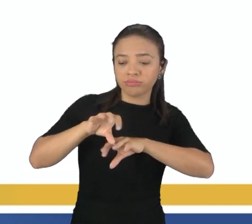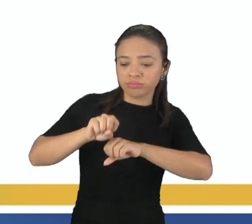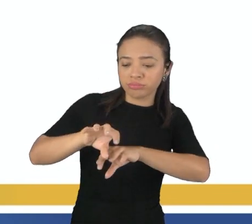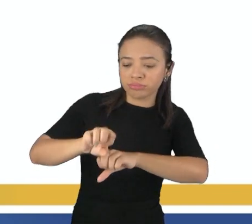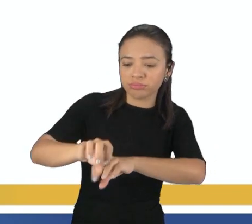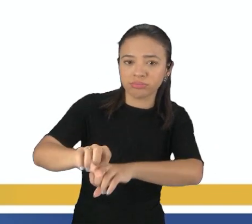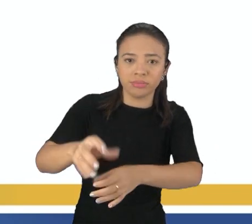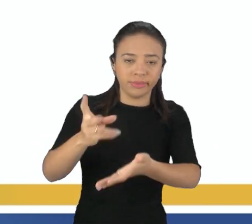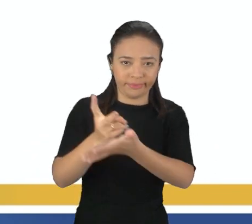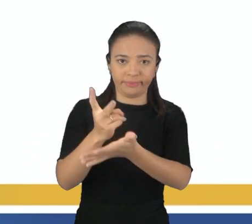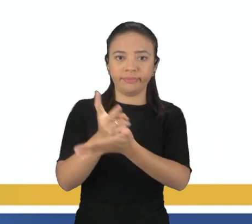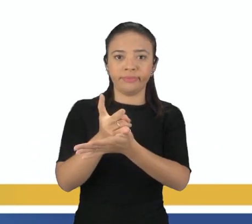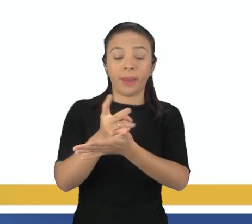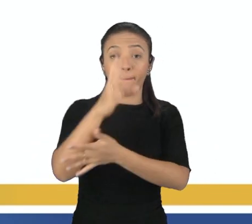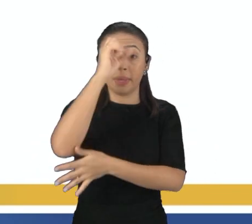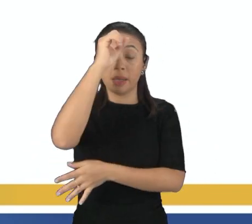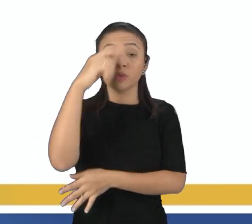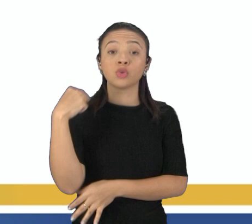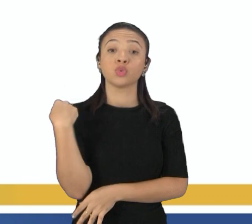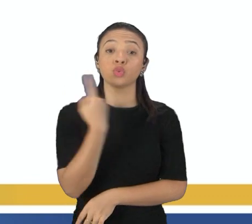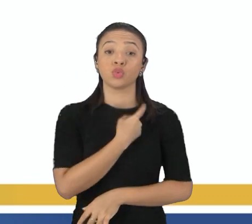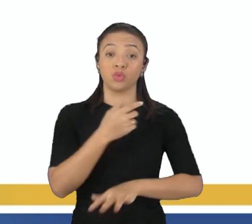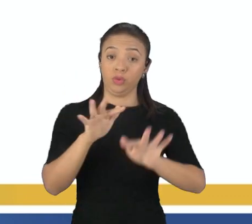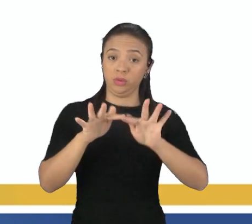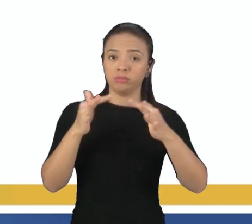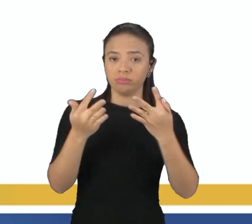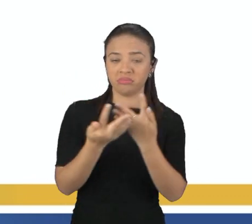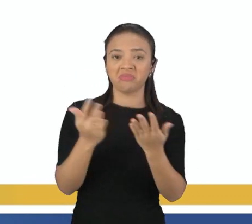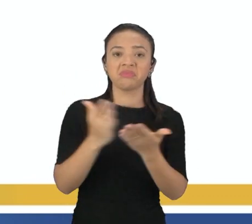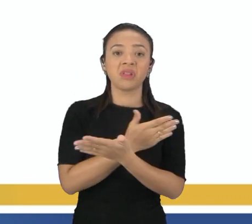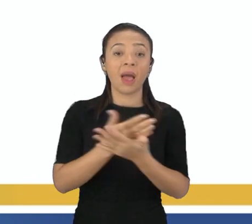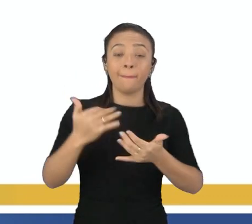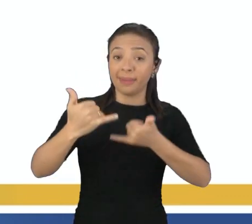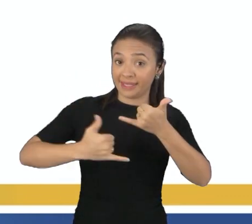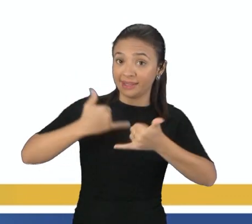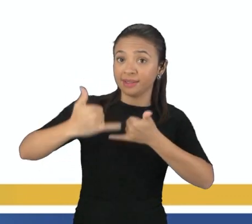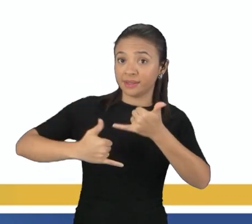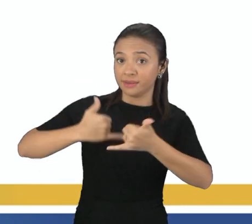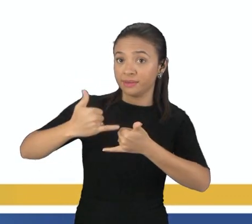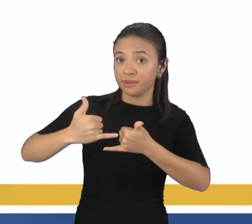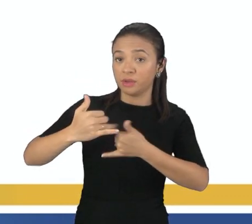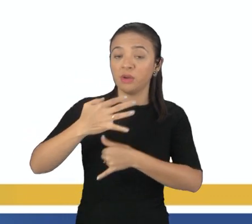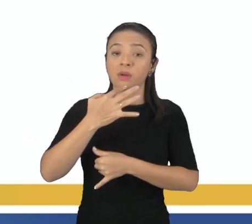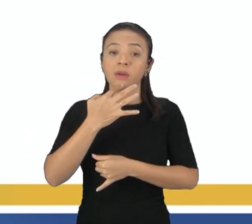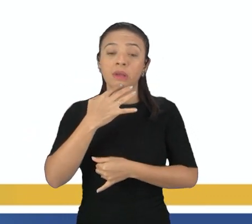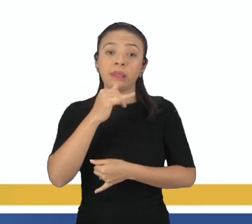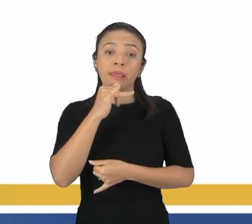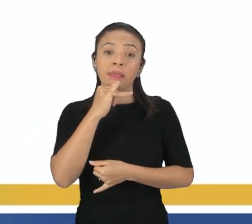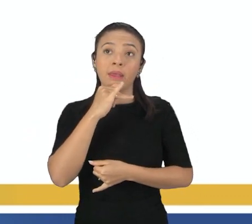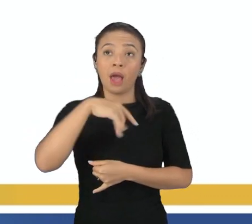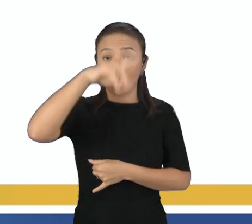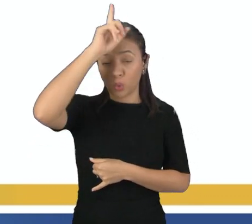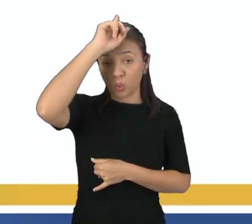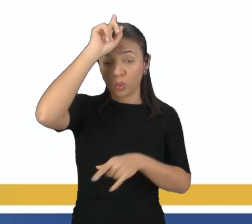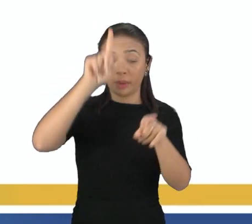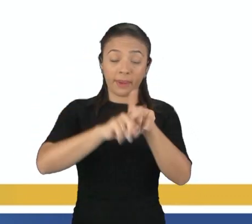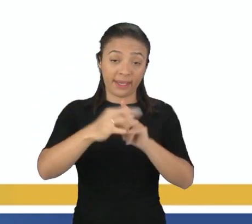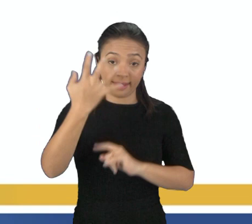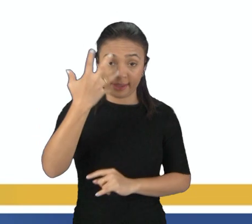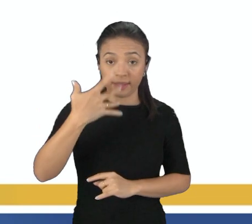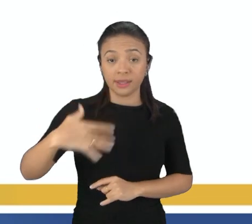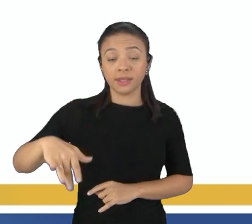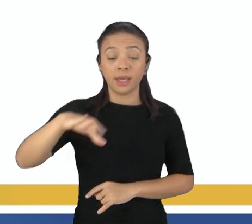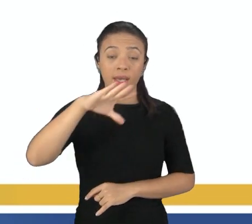é, aprendemos com a nossa família. Alguns brinquedos, jogos e brincadeiras, conhecidos pelos adultos e crianças